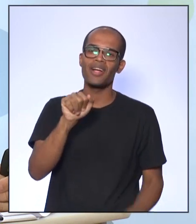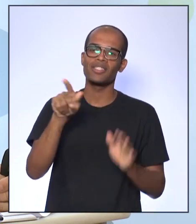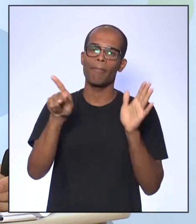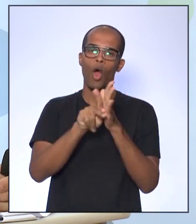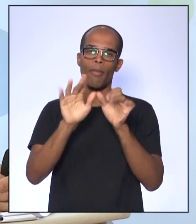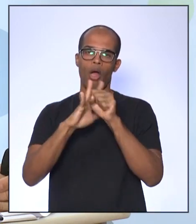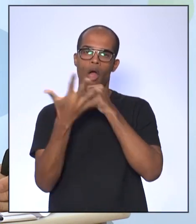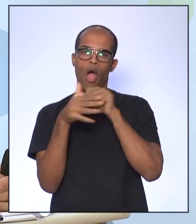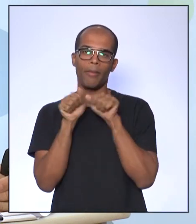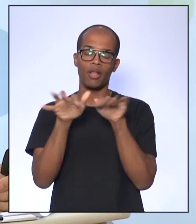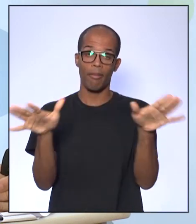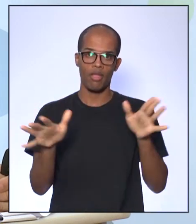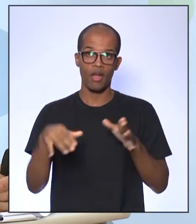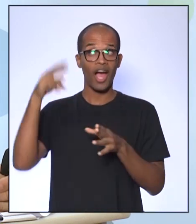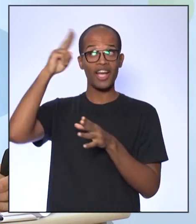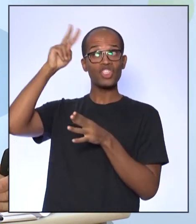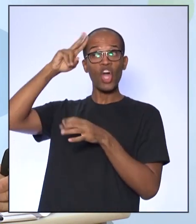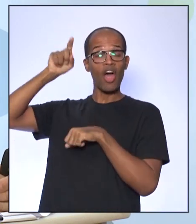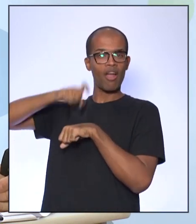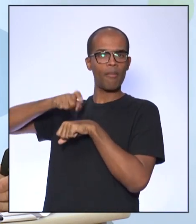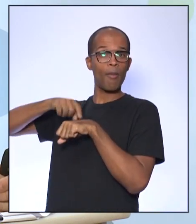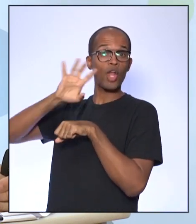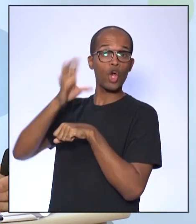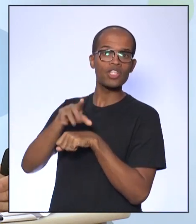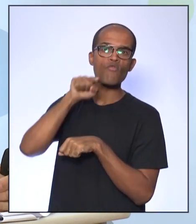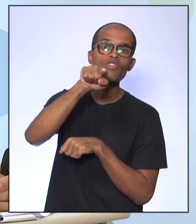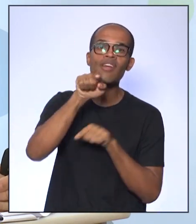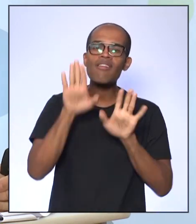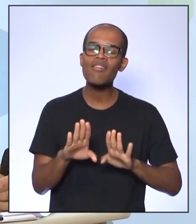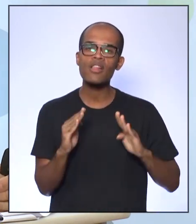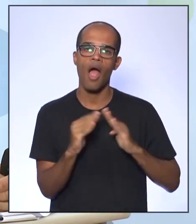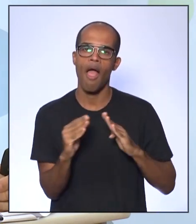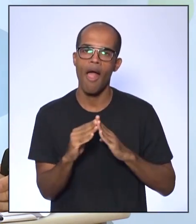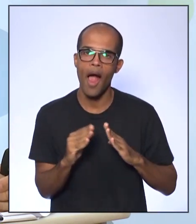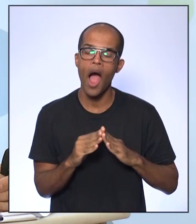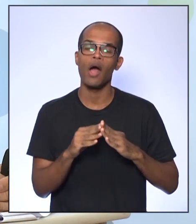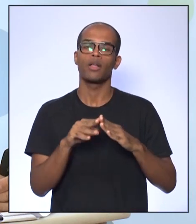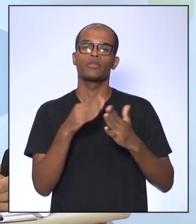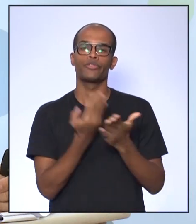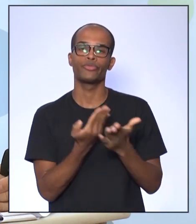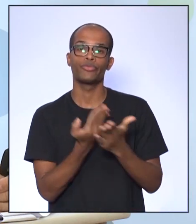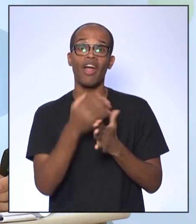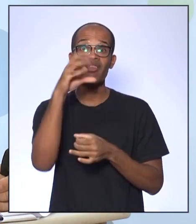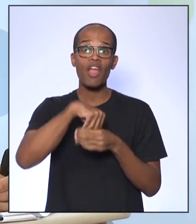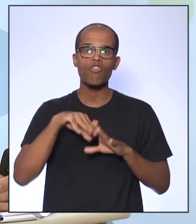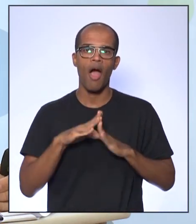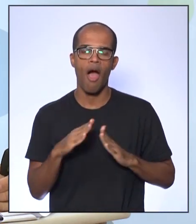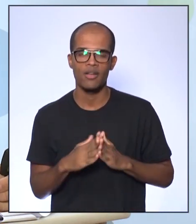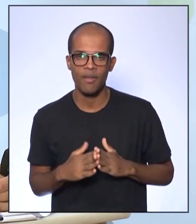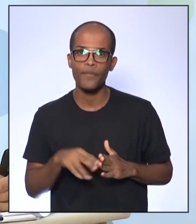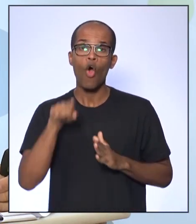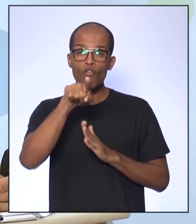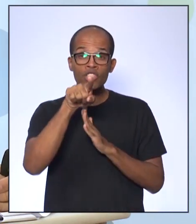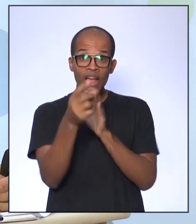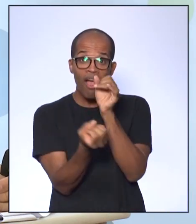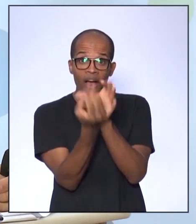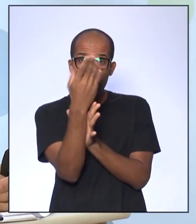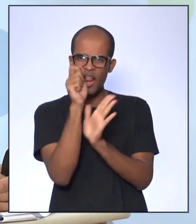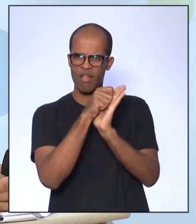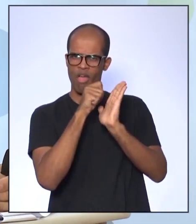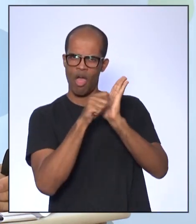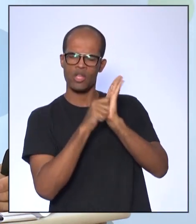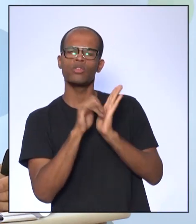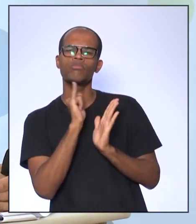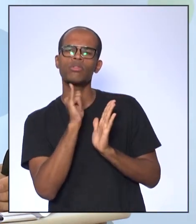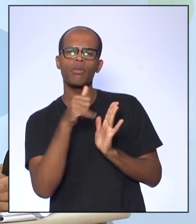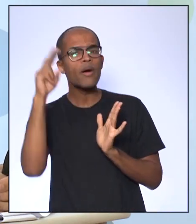aconteceram durante esse momento em que você está em casa, tendo que estudar, né, na sua casa. Você elabora essa sua crônica,